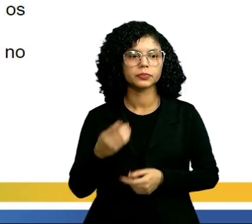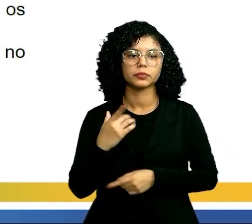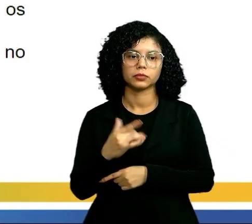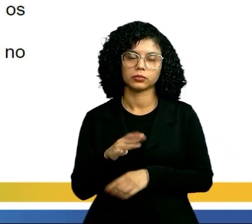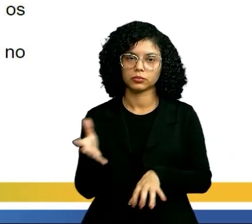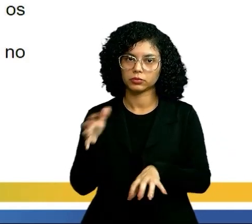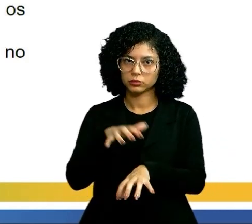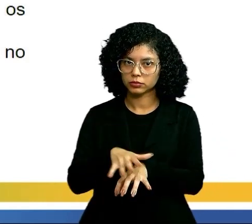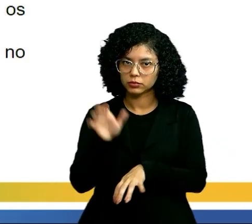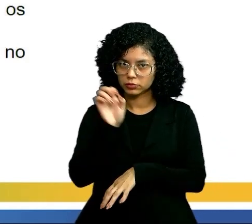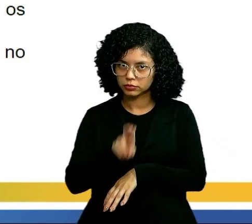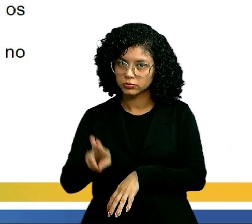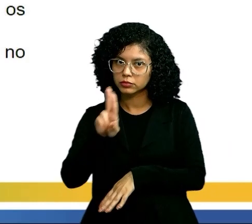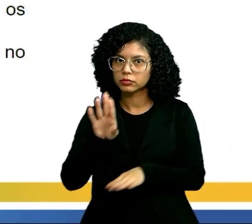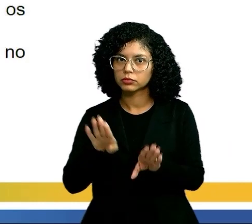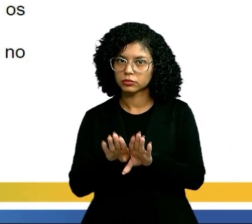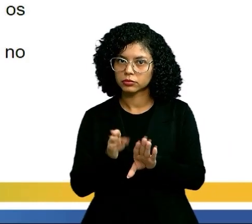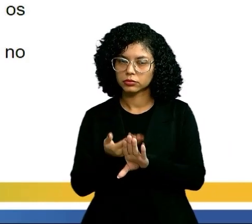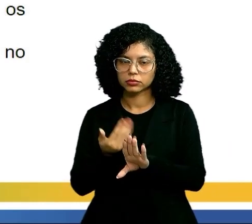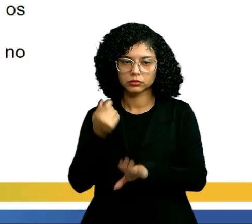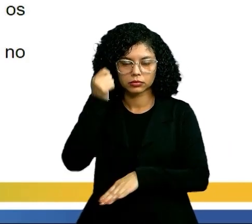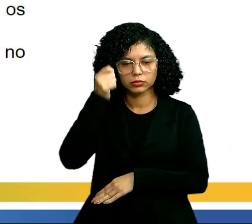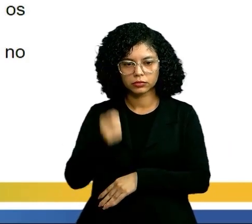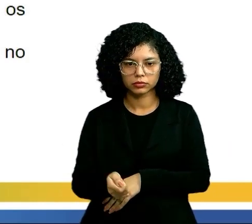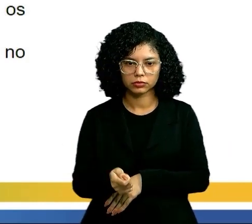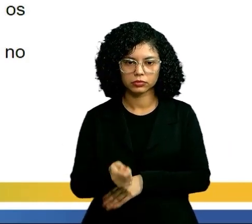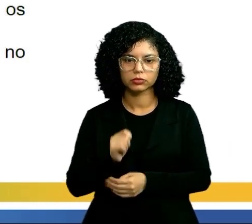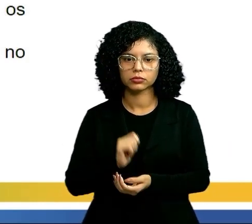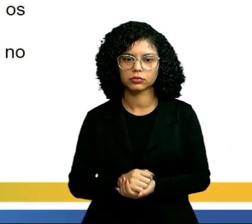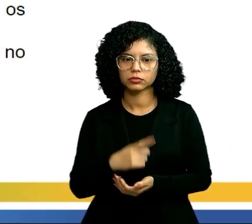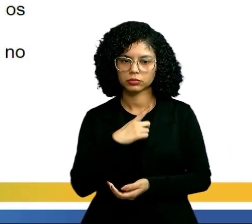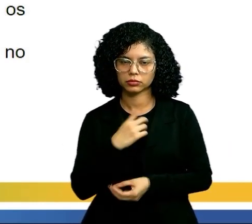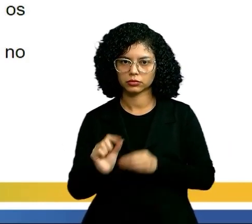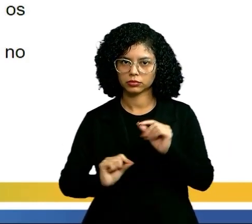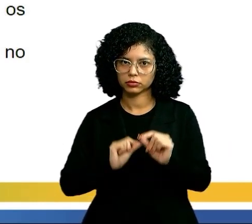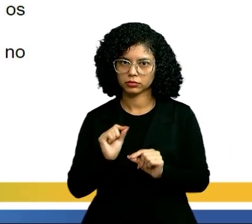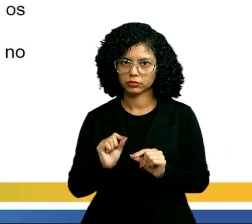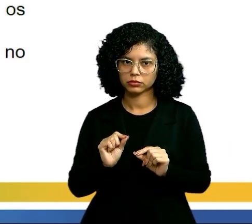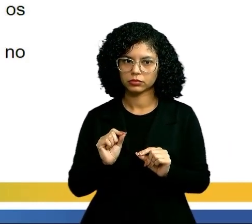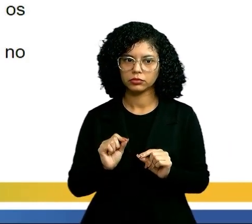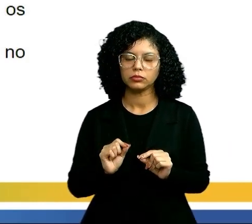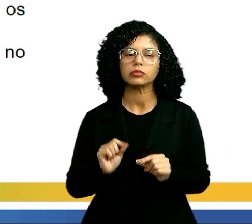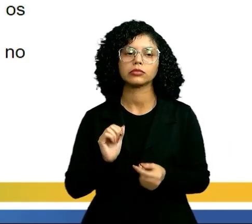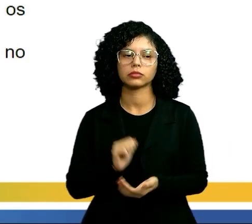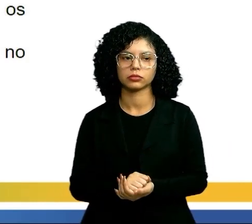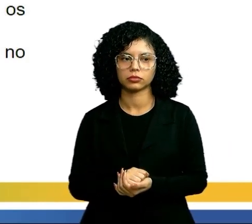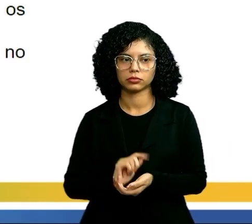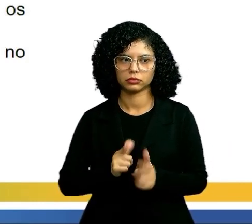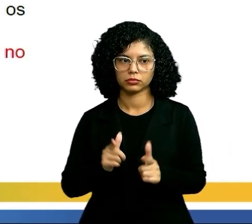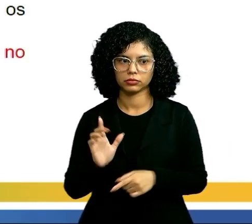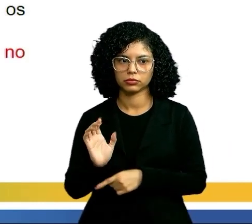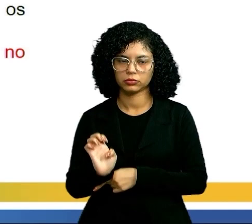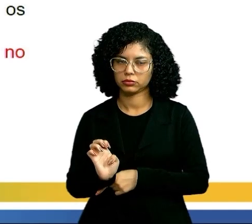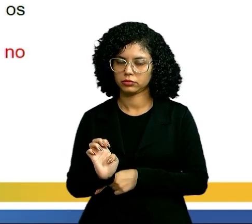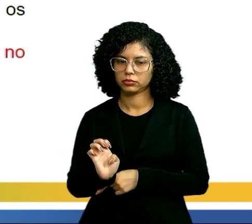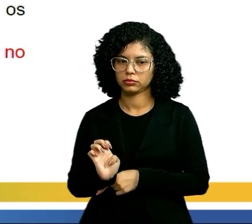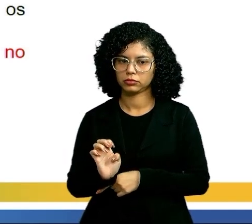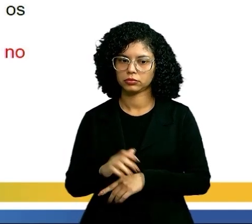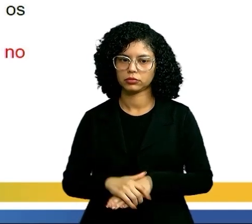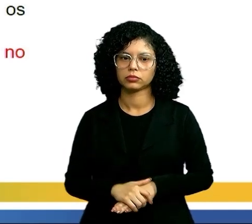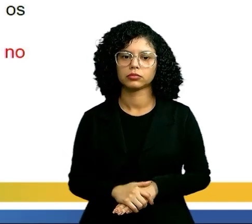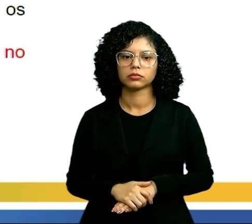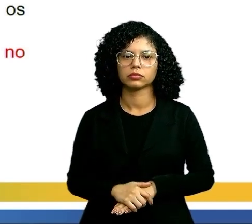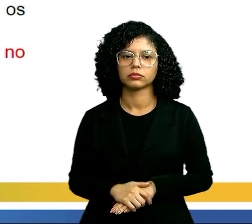colonização europeia, quanto na época das ditaduras. Então nós temos aí, enquanto gabarito, a letra